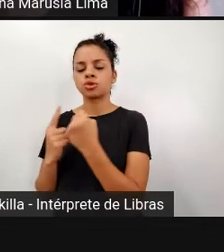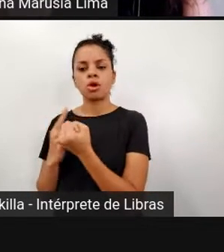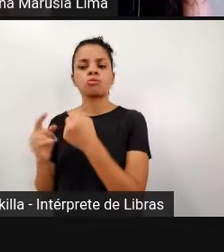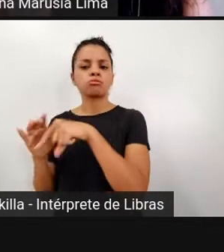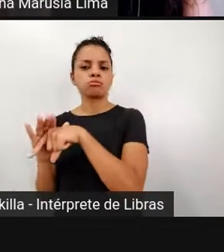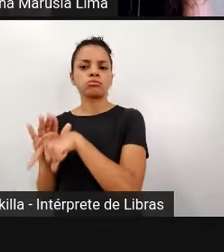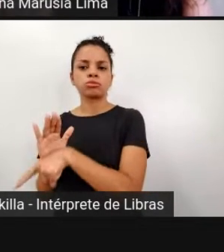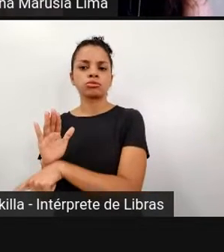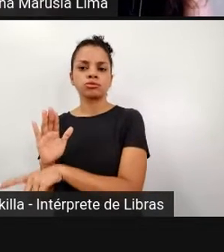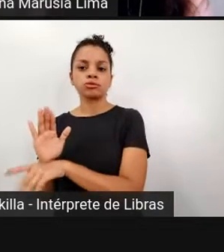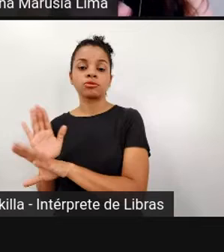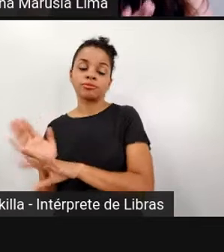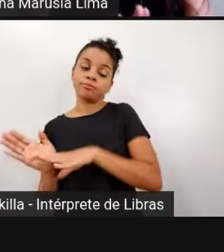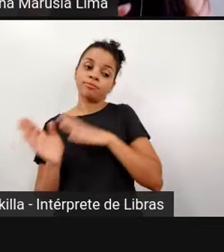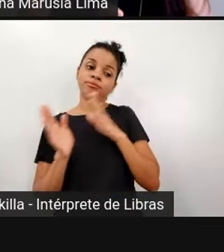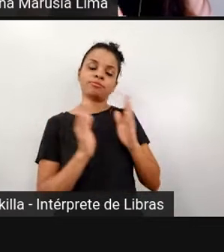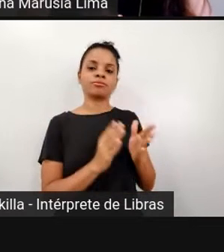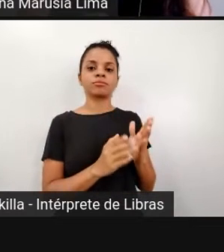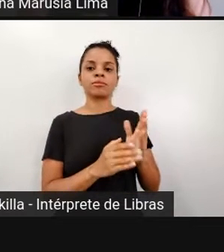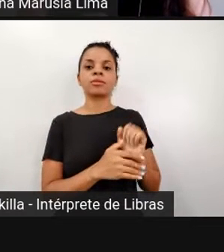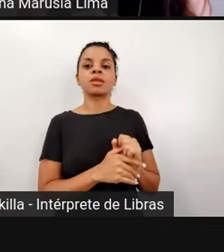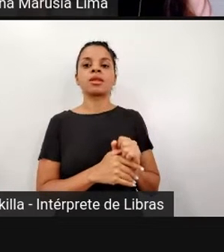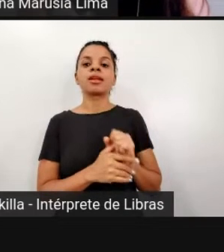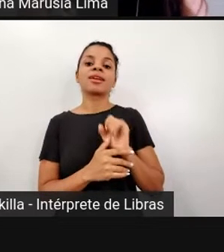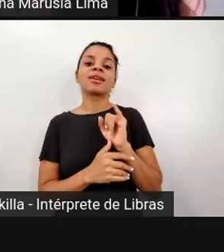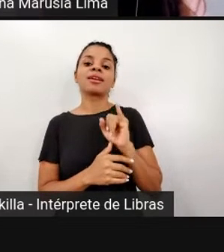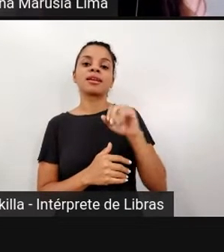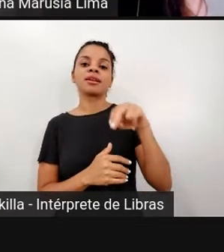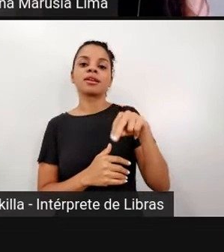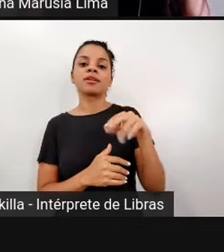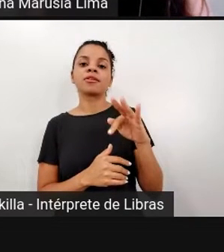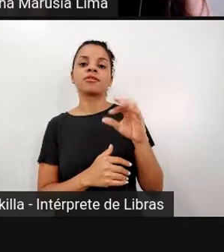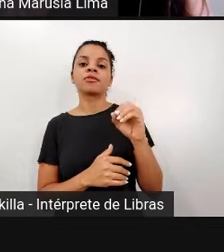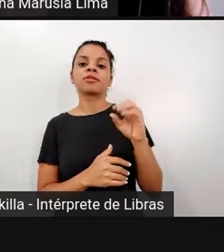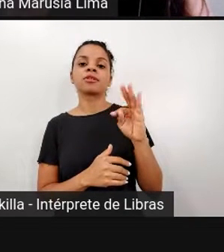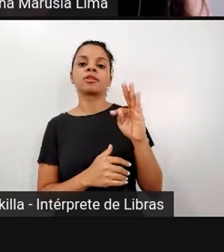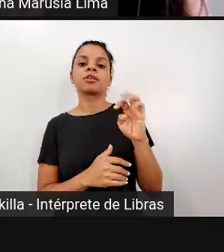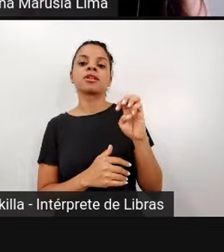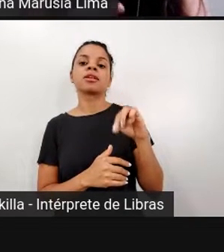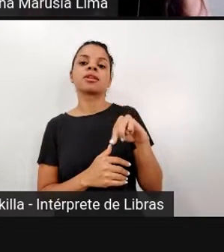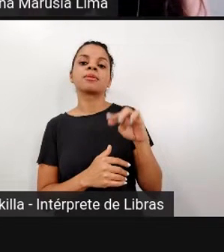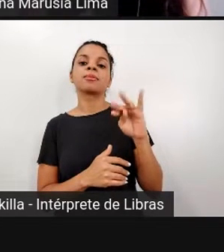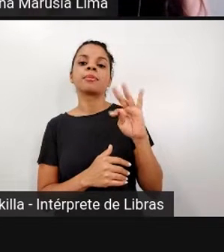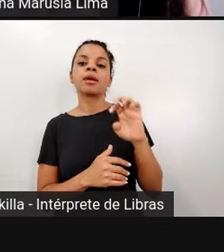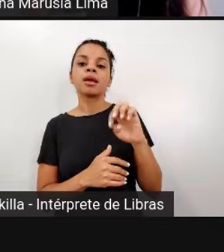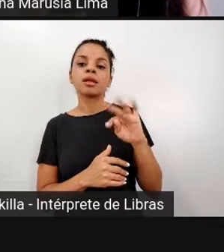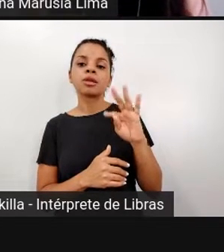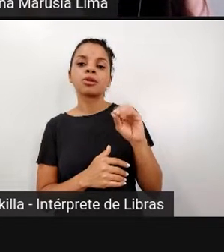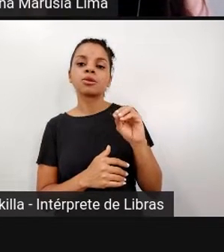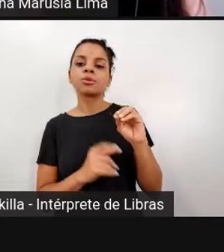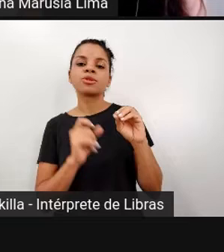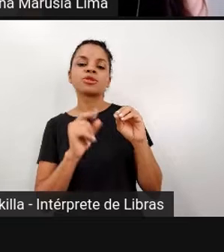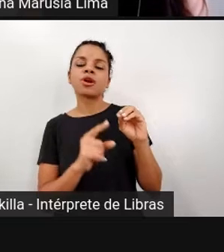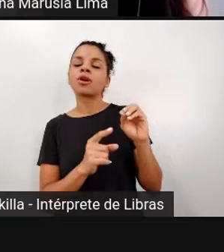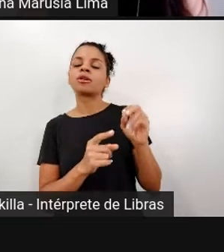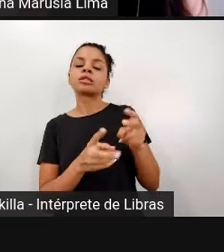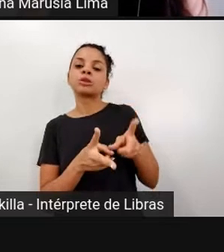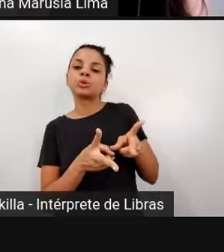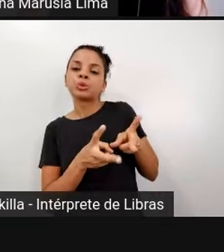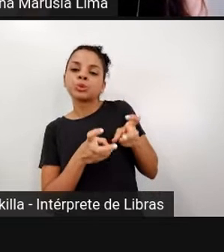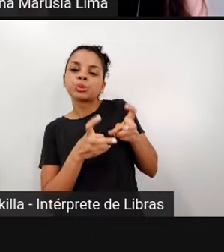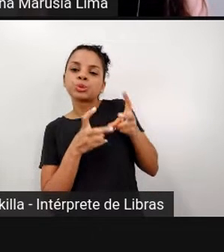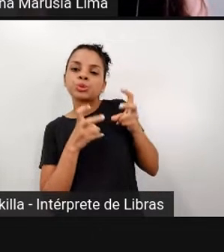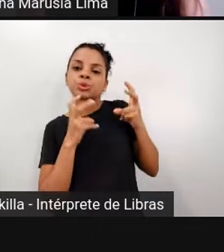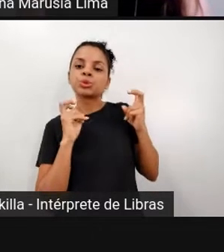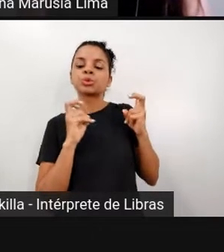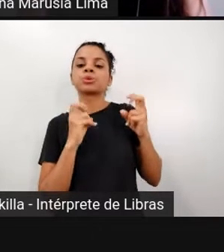que o infotenimento estaria muito voltado para o lucro, porque os órgãos de mídia começaram a competir entre si pela audiência das